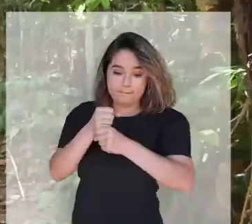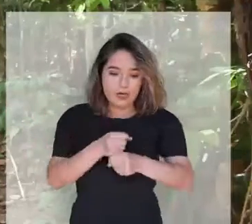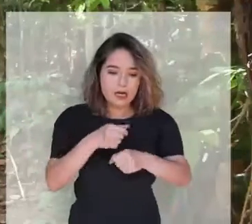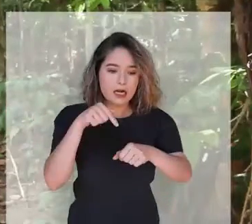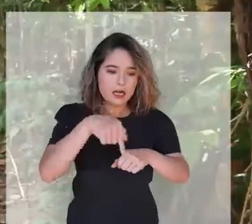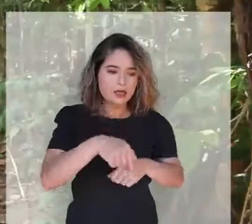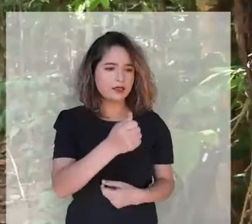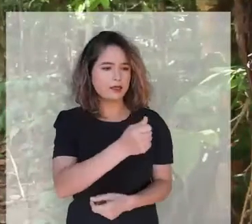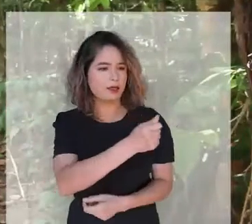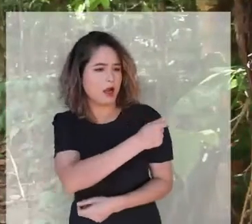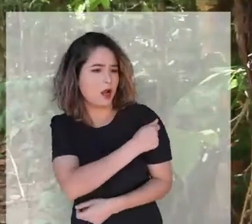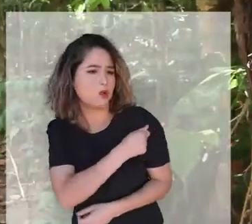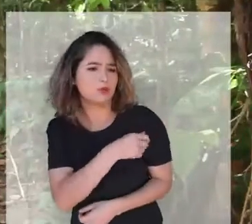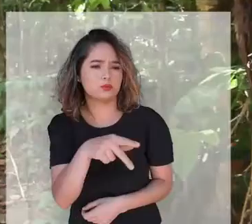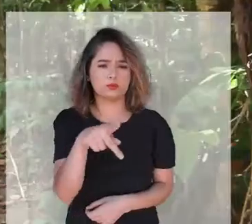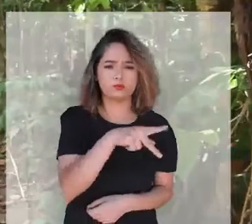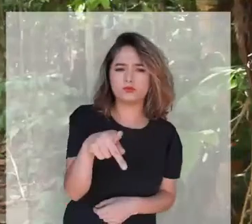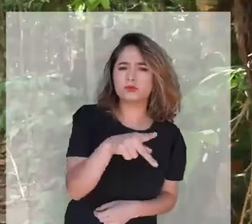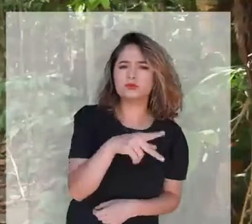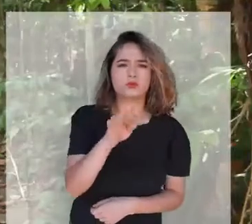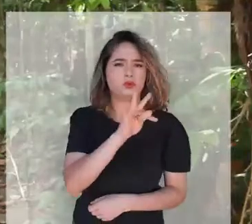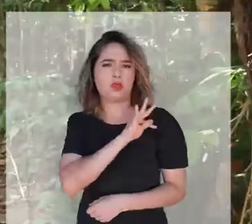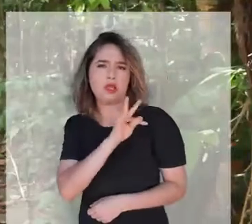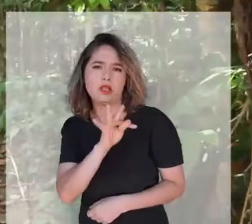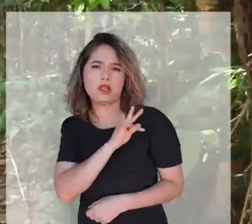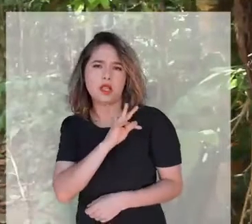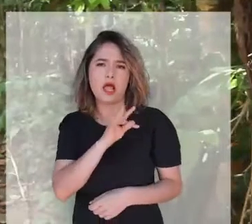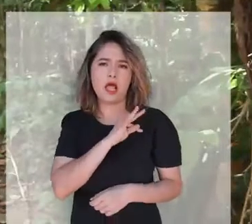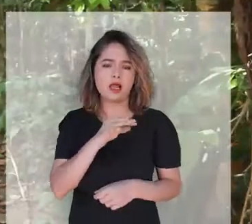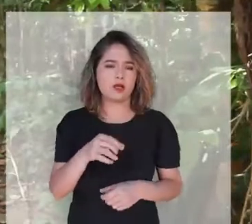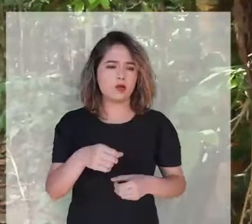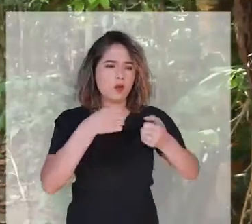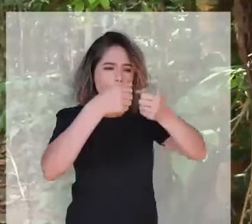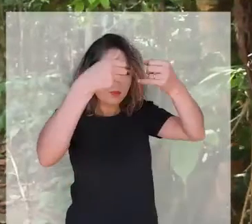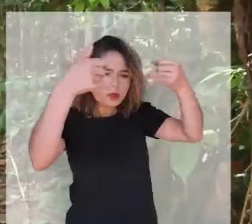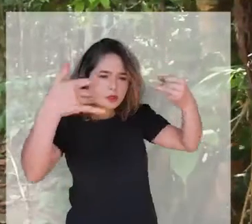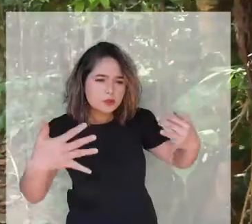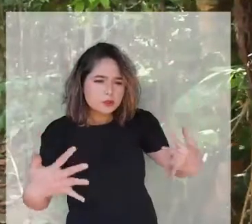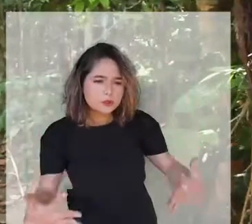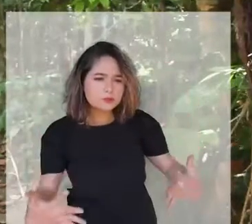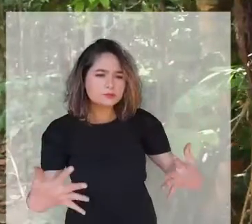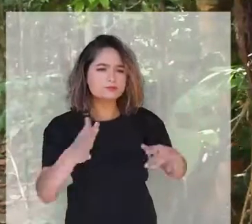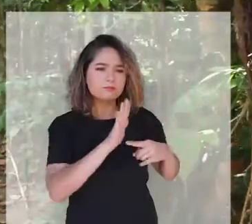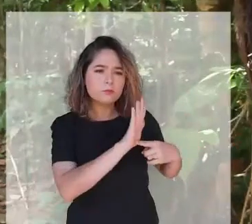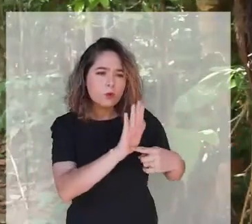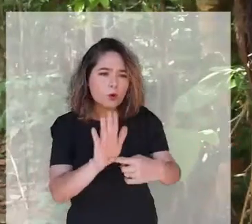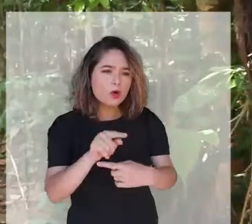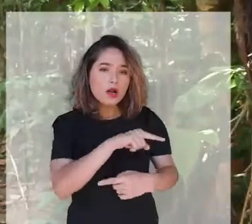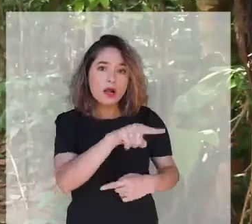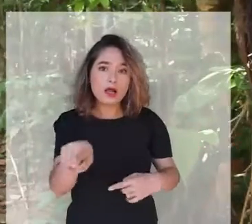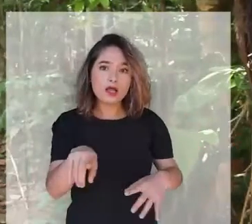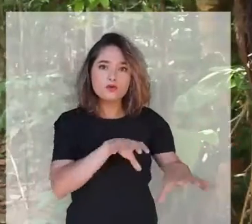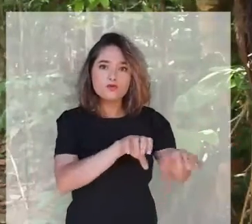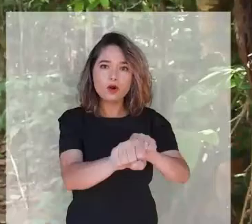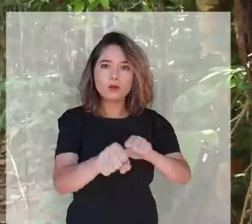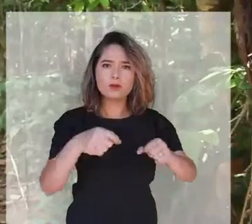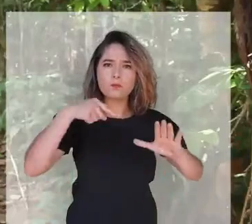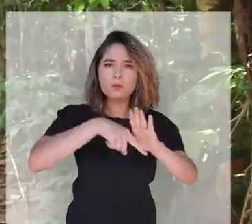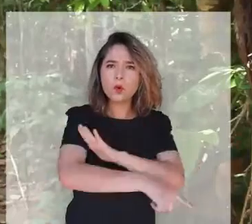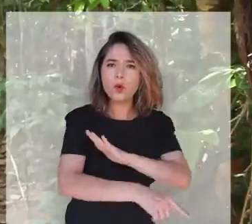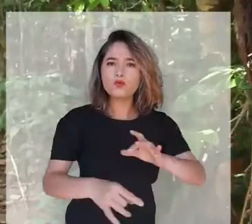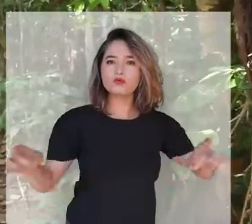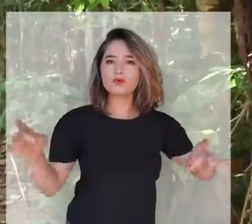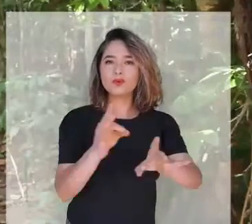de um processo completo e profundo de formação dos nossos estudantes, dos nossos